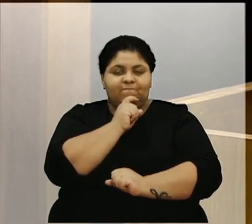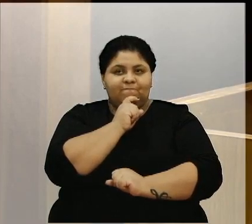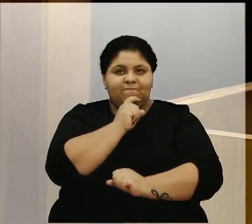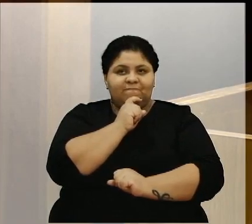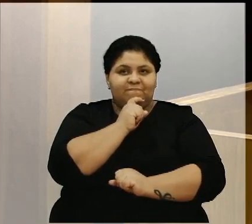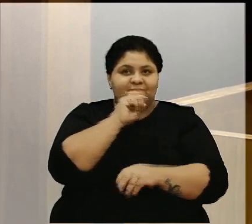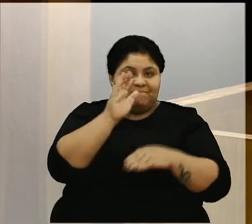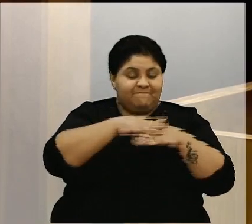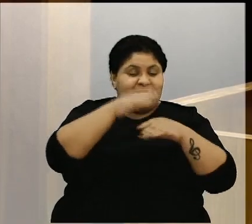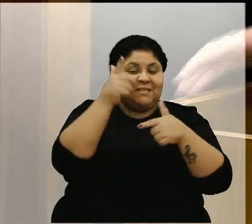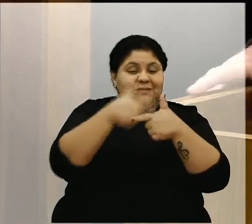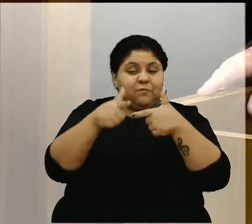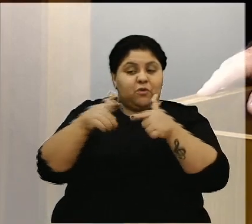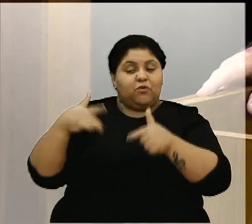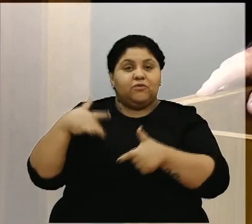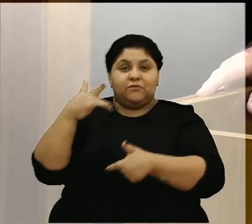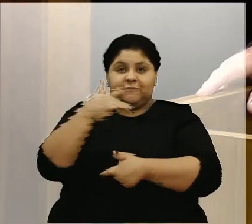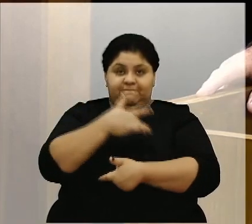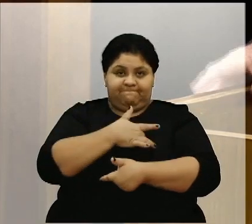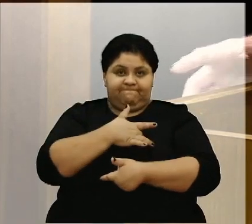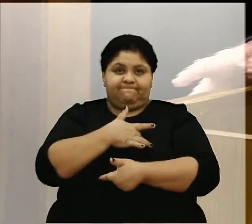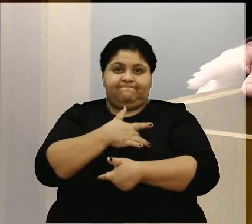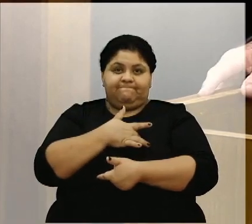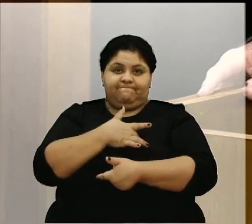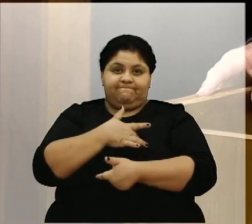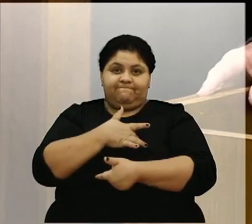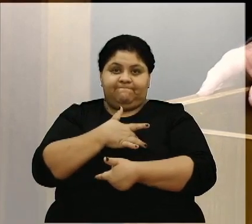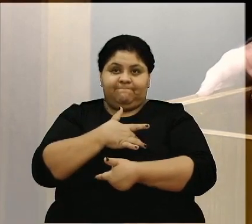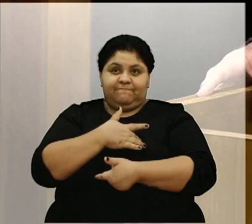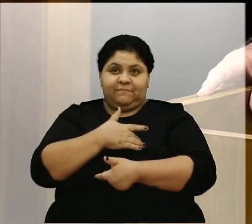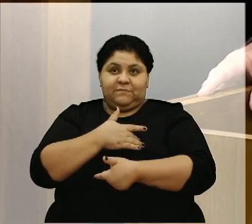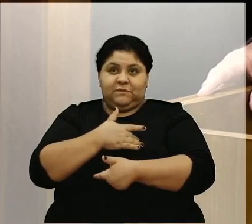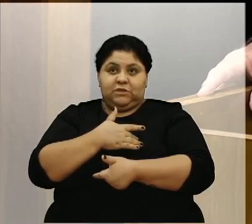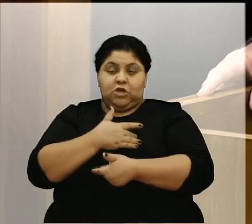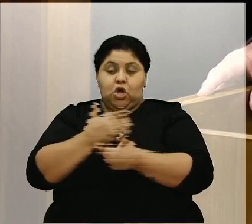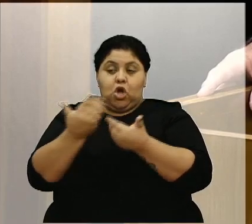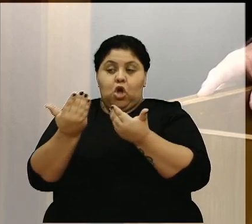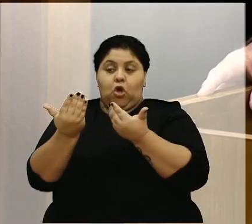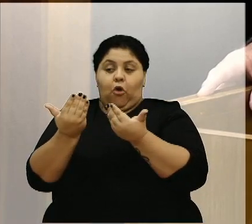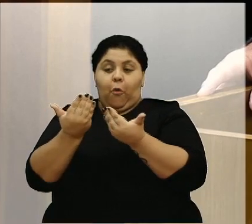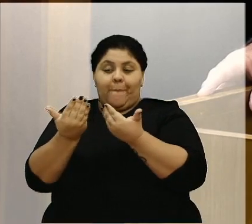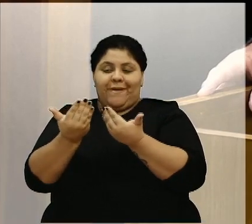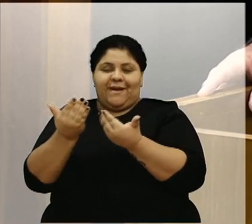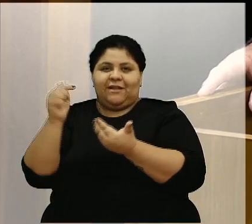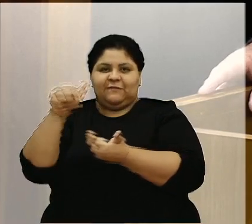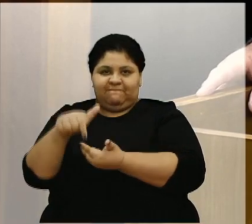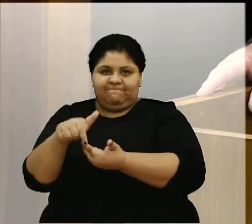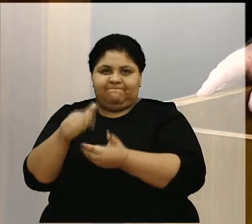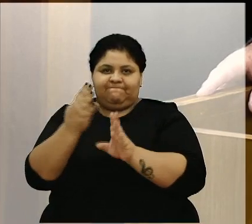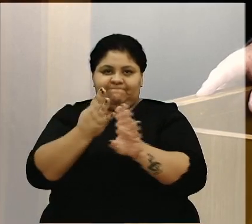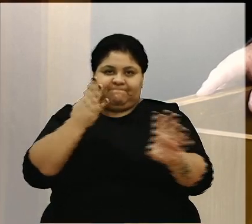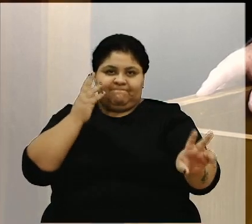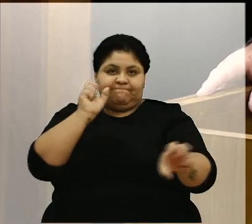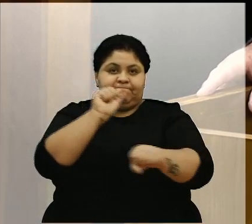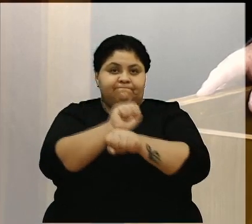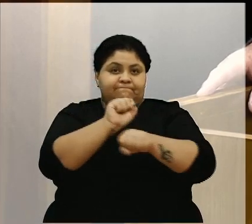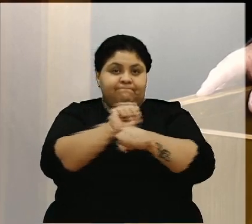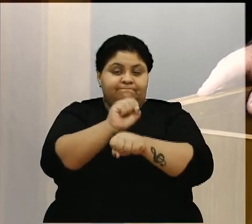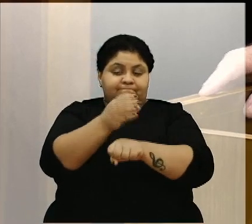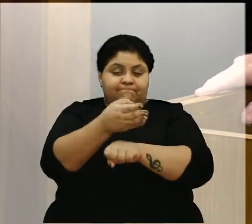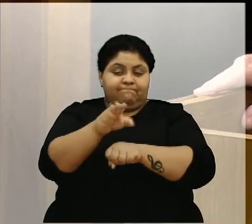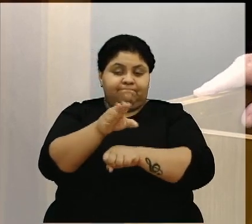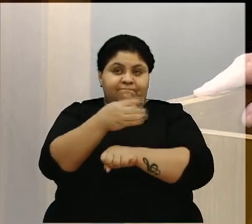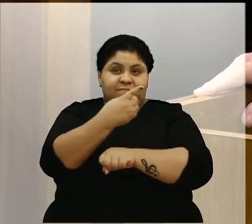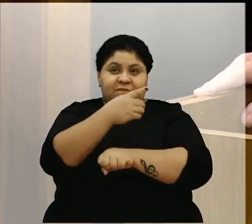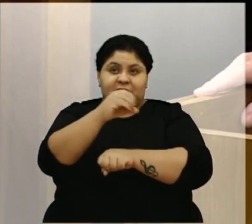mais problemas de saúde do que nós temos hoje. Nós temos uma fila de espera em torno de 100 pessoas